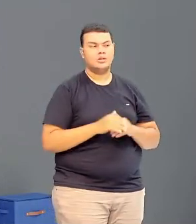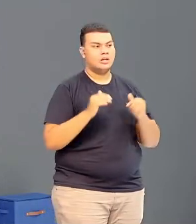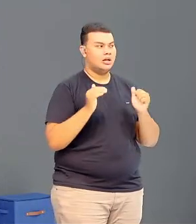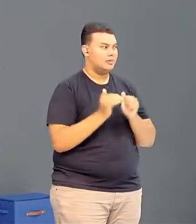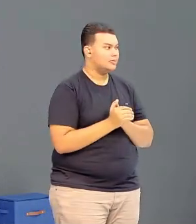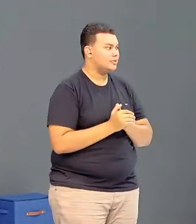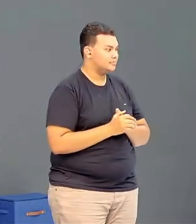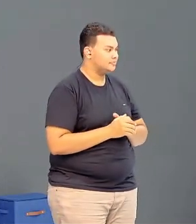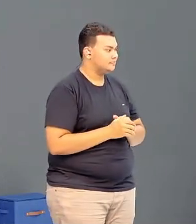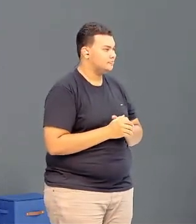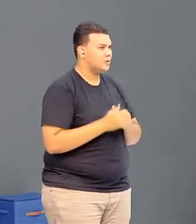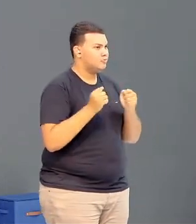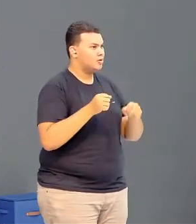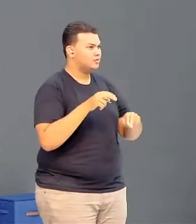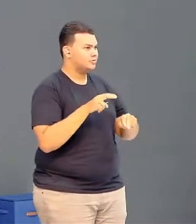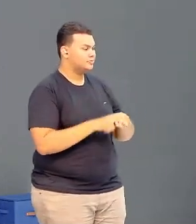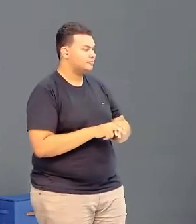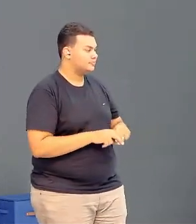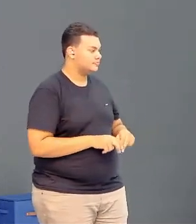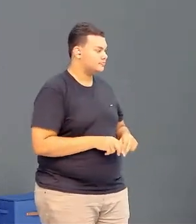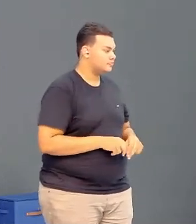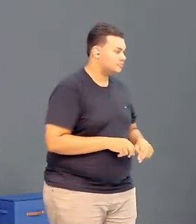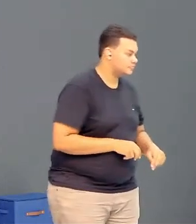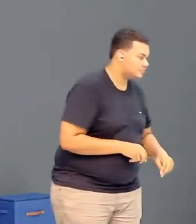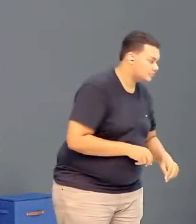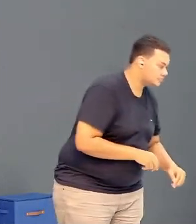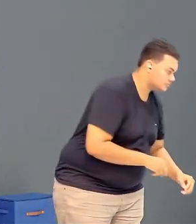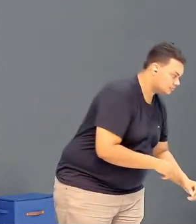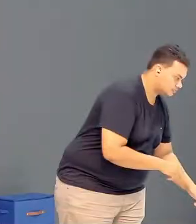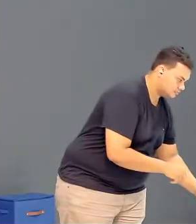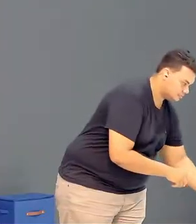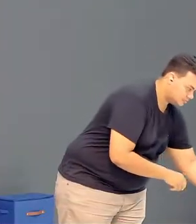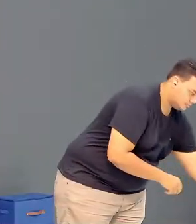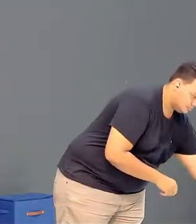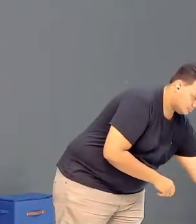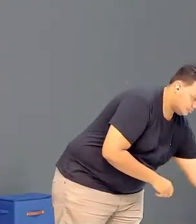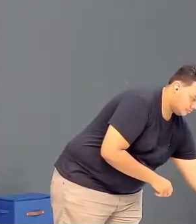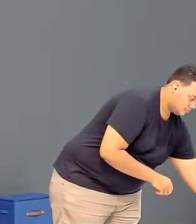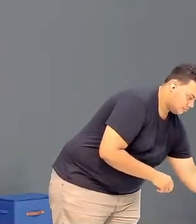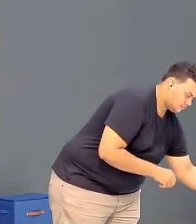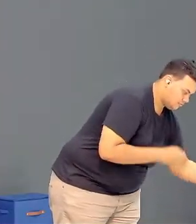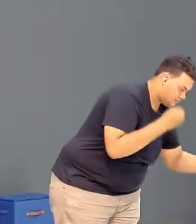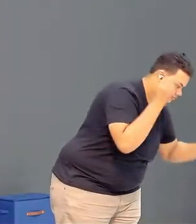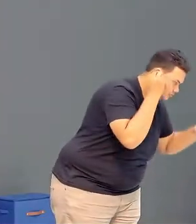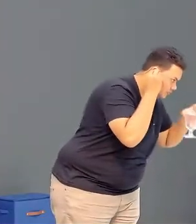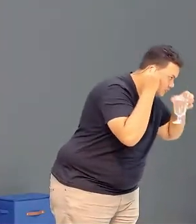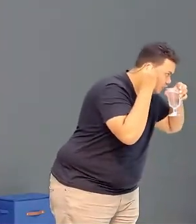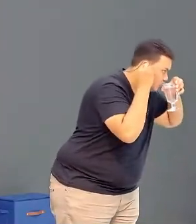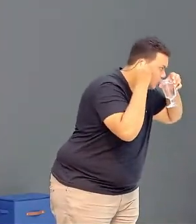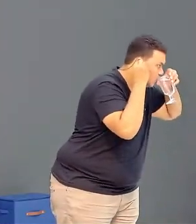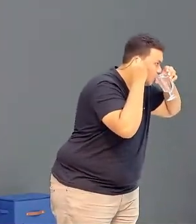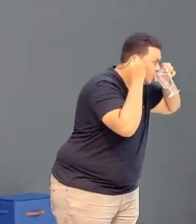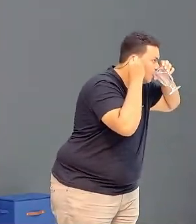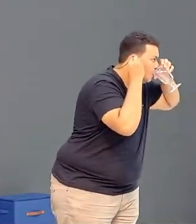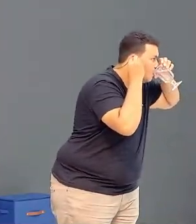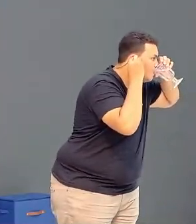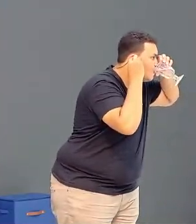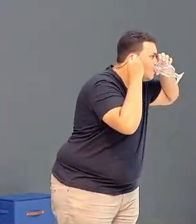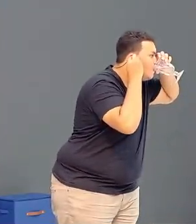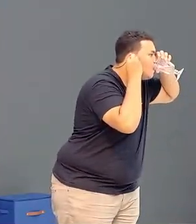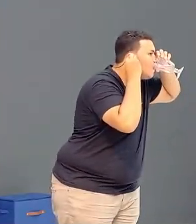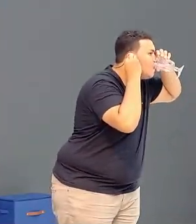Amém. Pode sentar no seu lugar, por favor. Pai querido, obrigado por esse